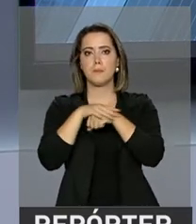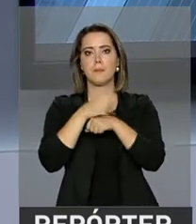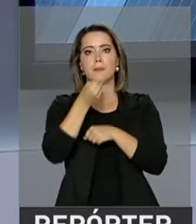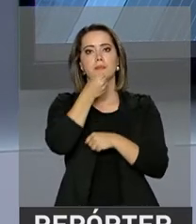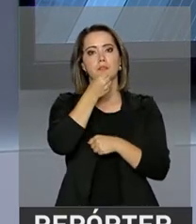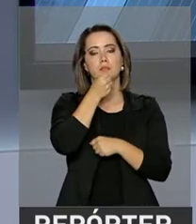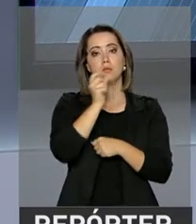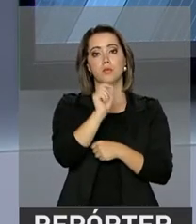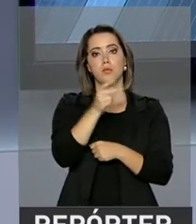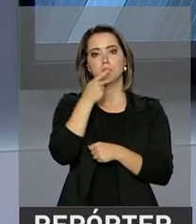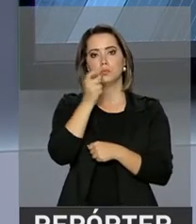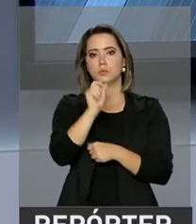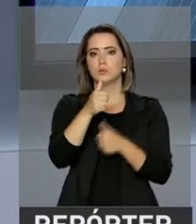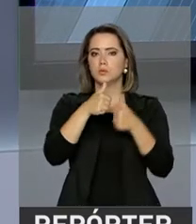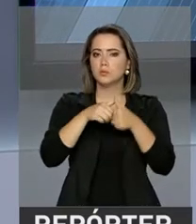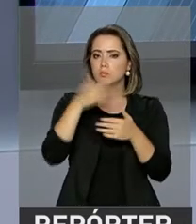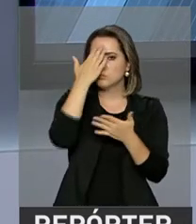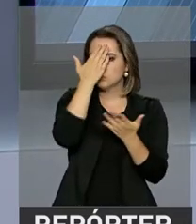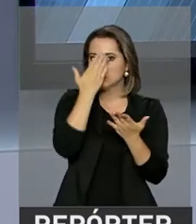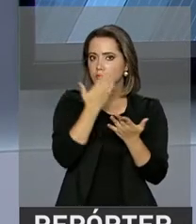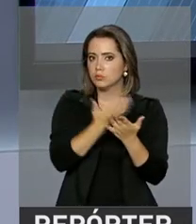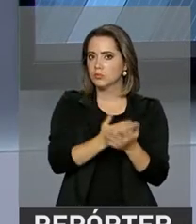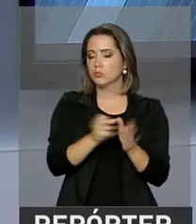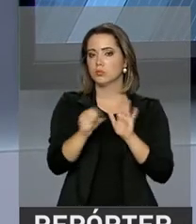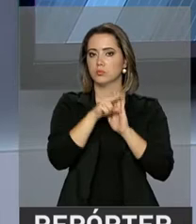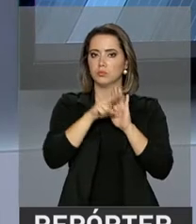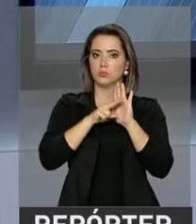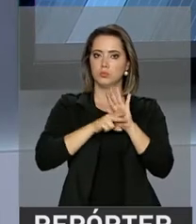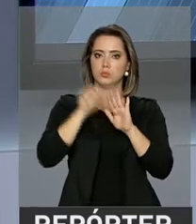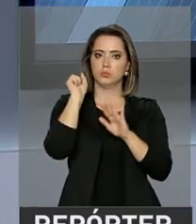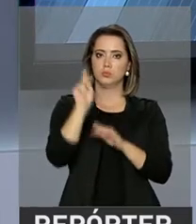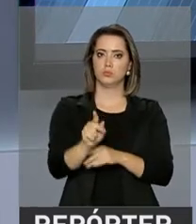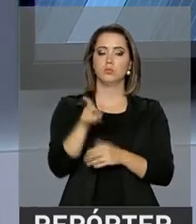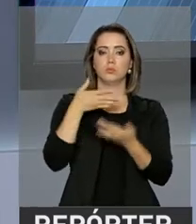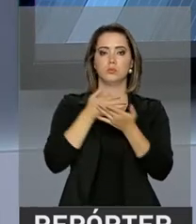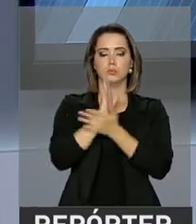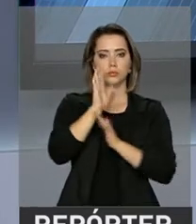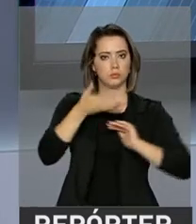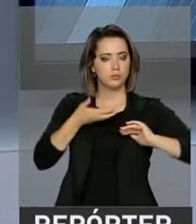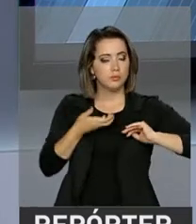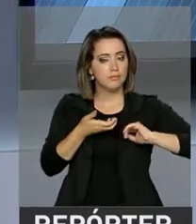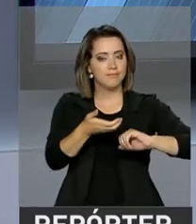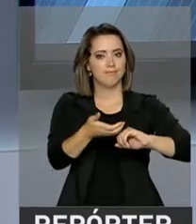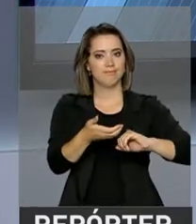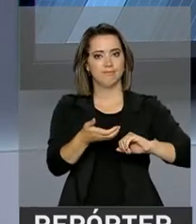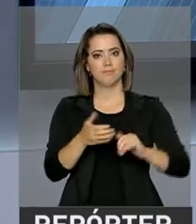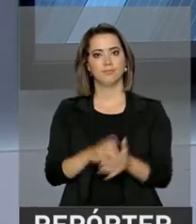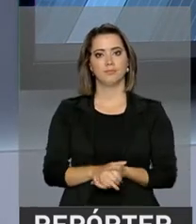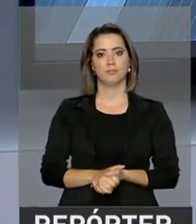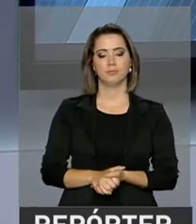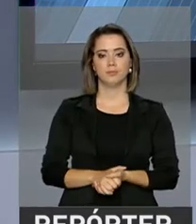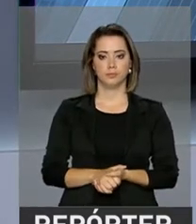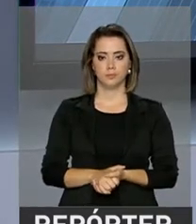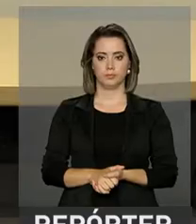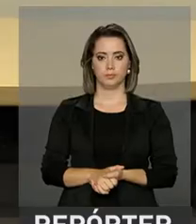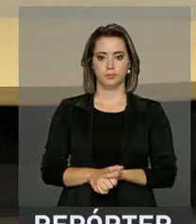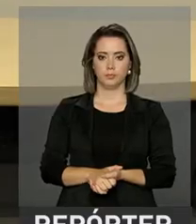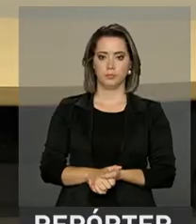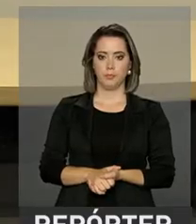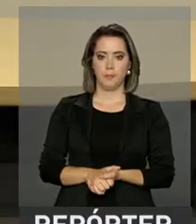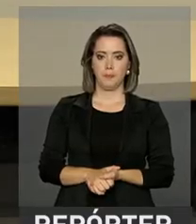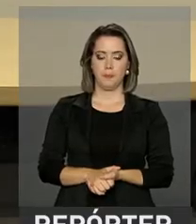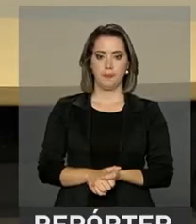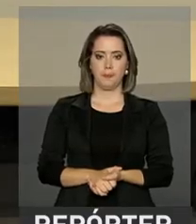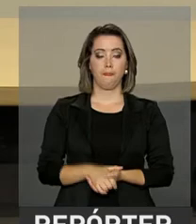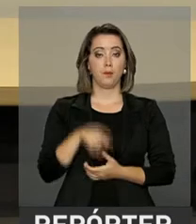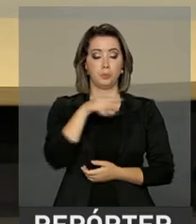com a imprensa, ele disse estar confiante de que a reforma da Previdência seja aprovada no Congresso Nacional.